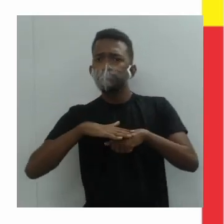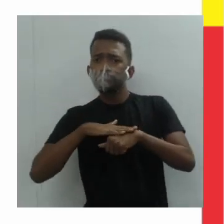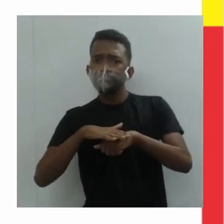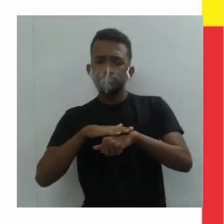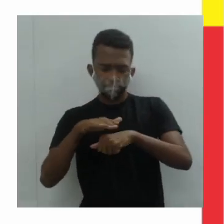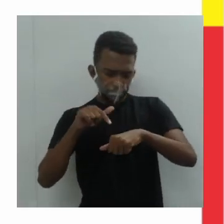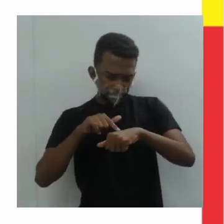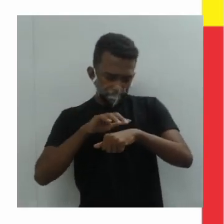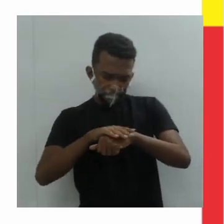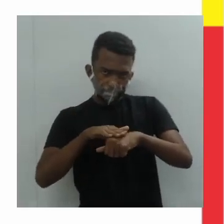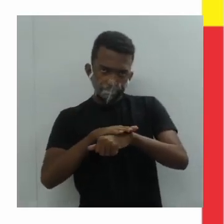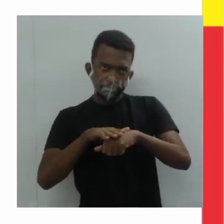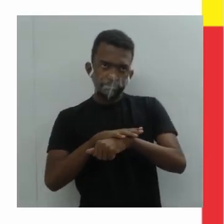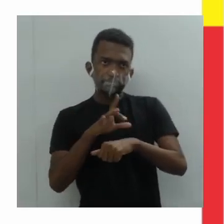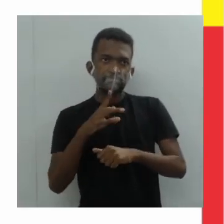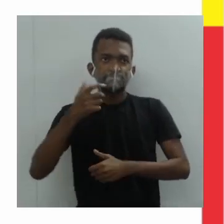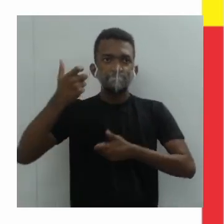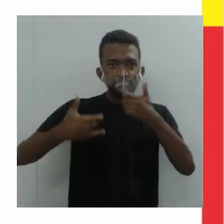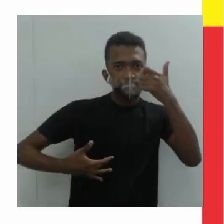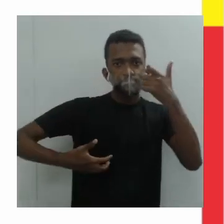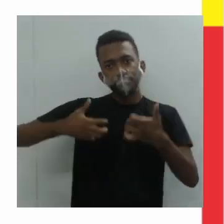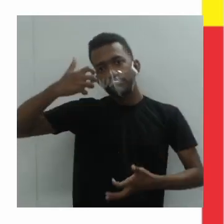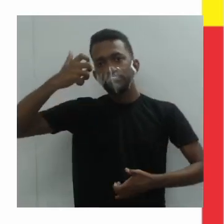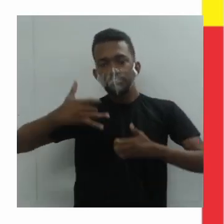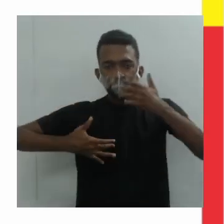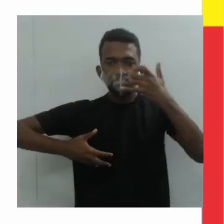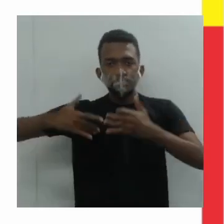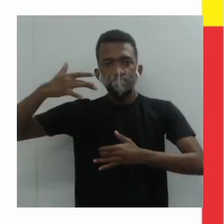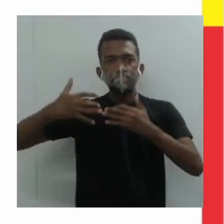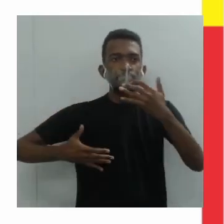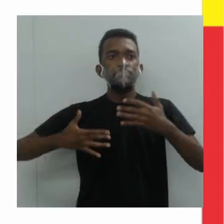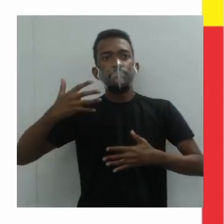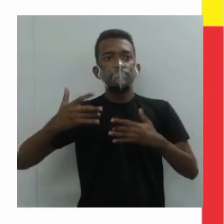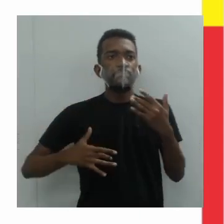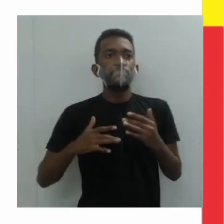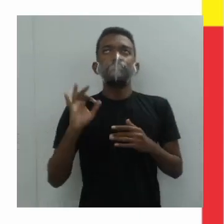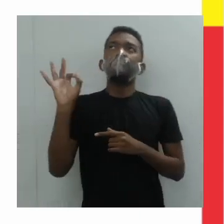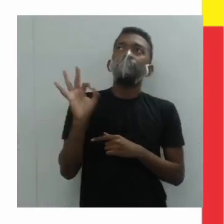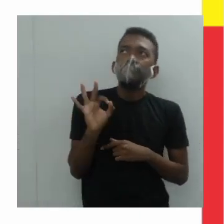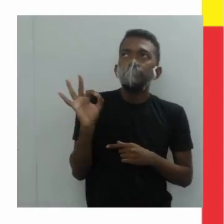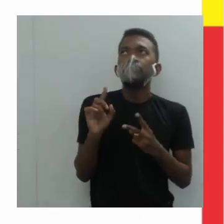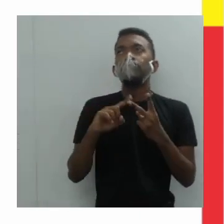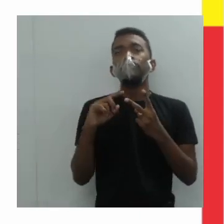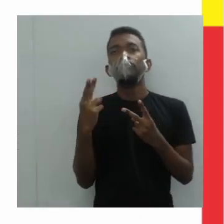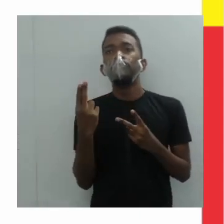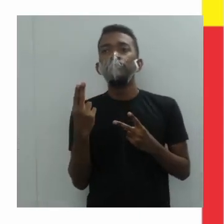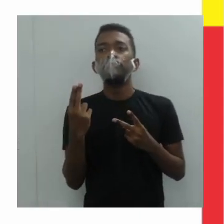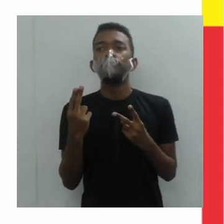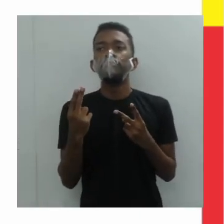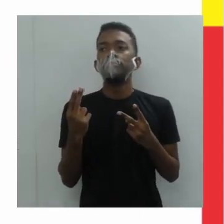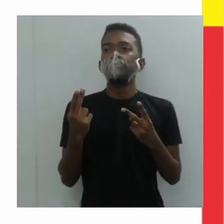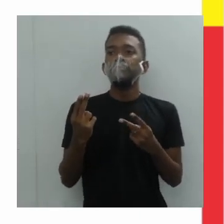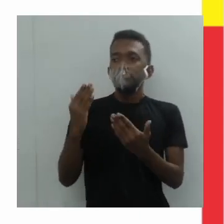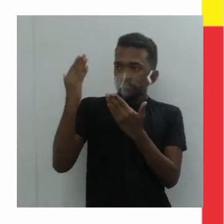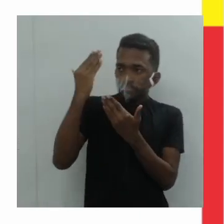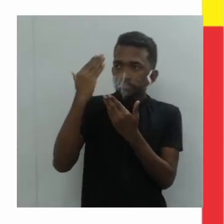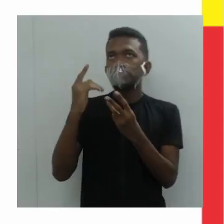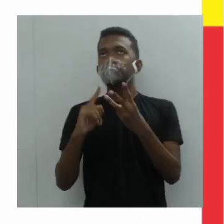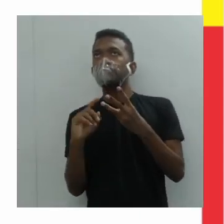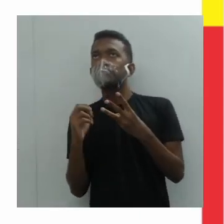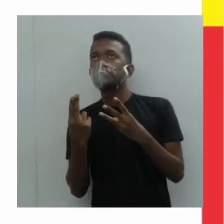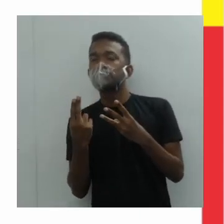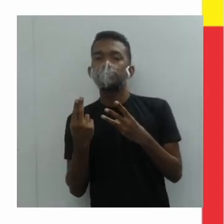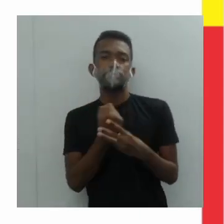não pode ficar somente falando do número percentual ou de uma estimativa ou